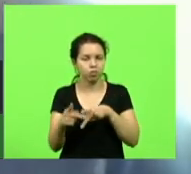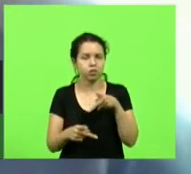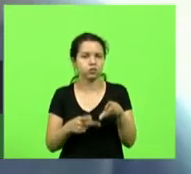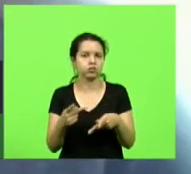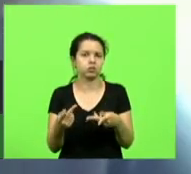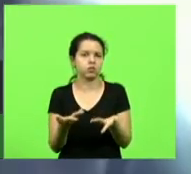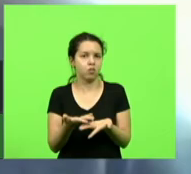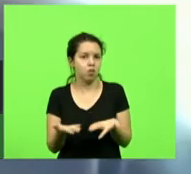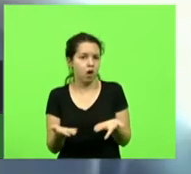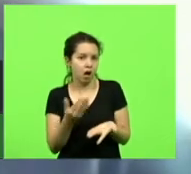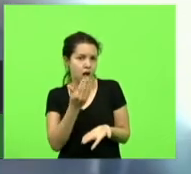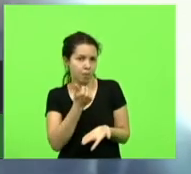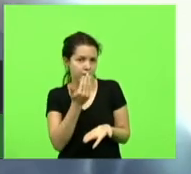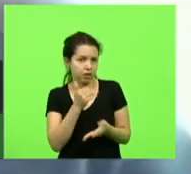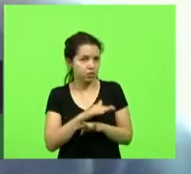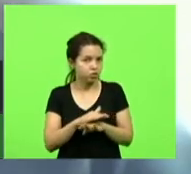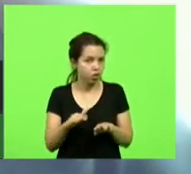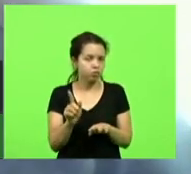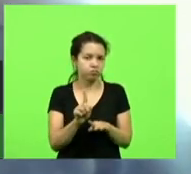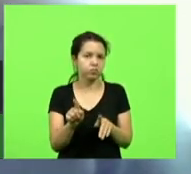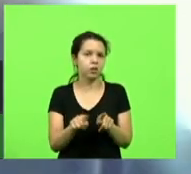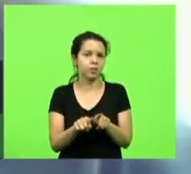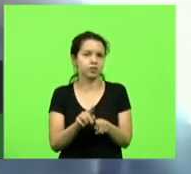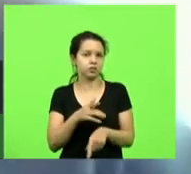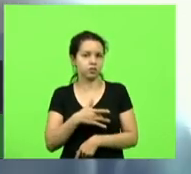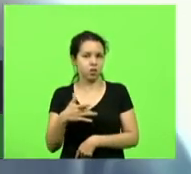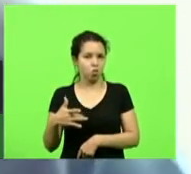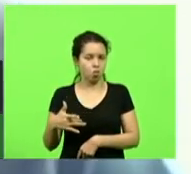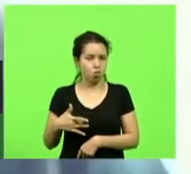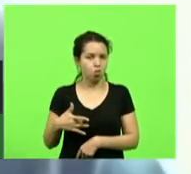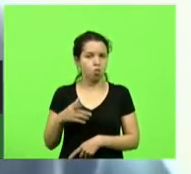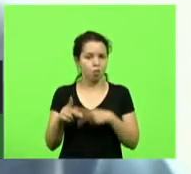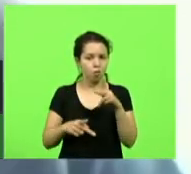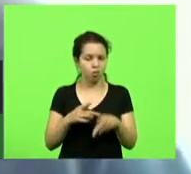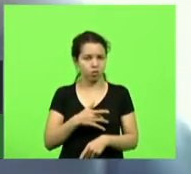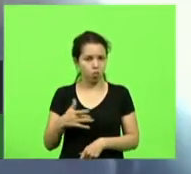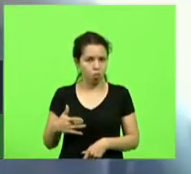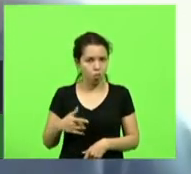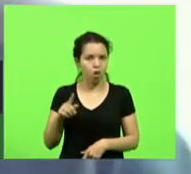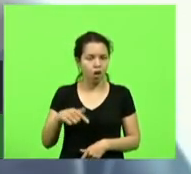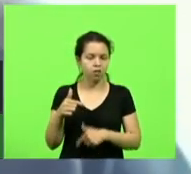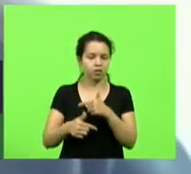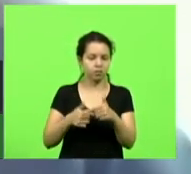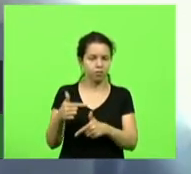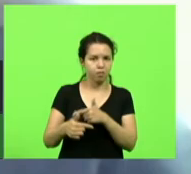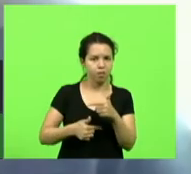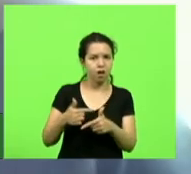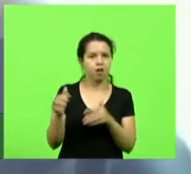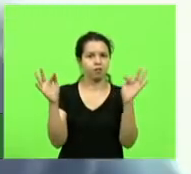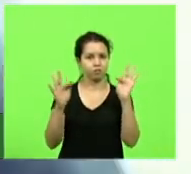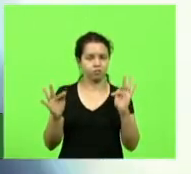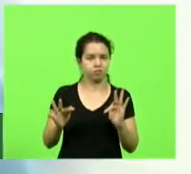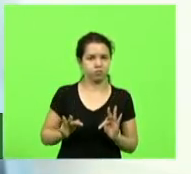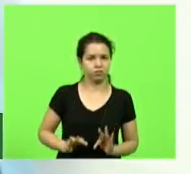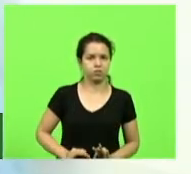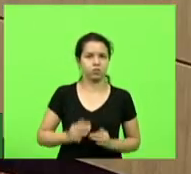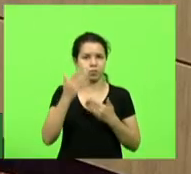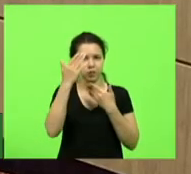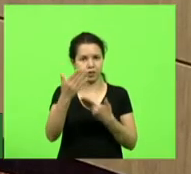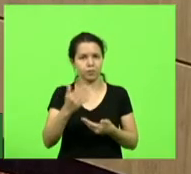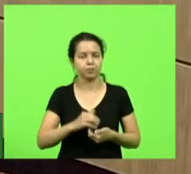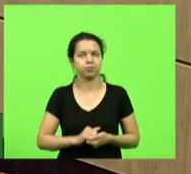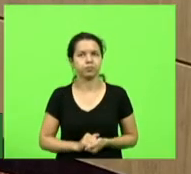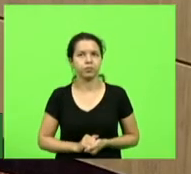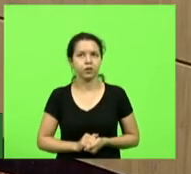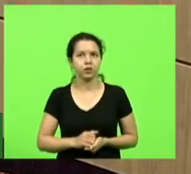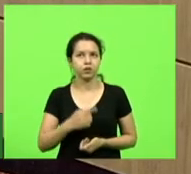na alimentação, mas na saúde também. Povo saudável é povo trabalhador e é povo feliz. Tá bom? Muito obrigado. Como vota a